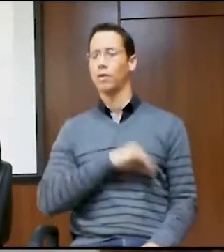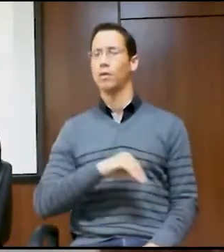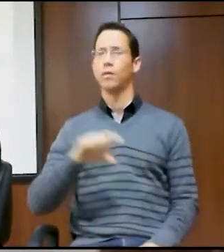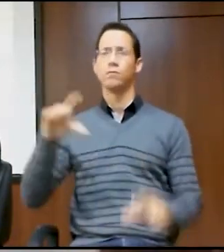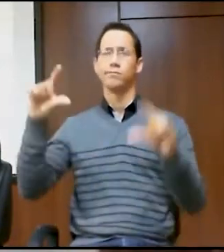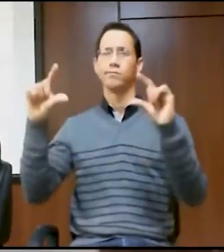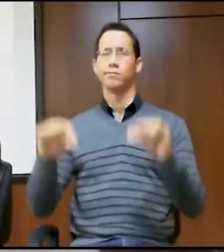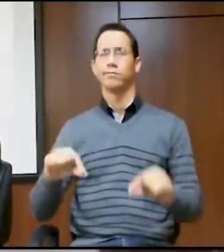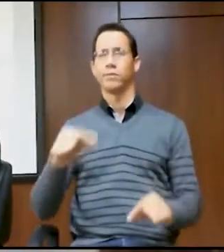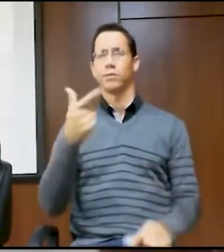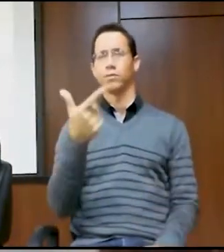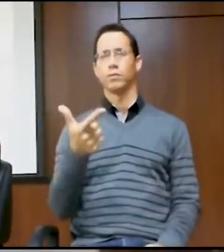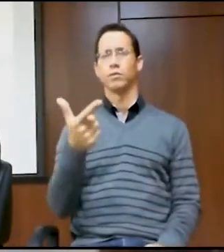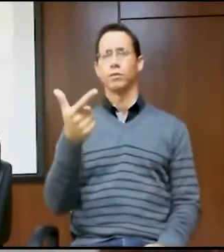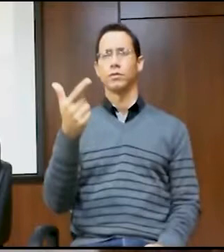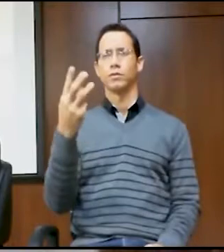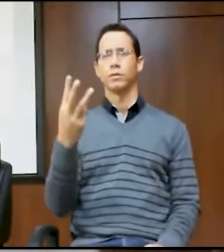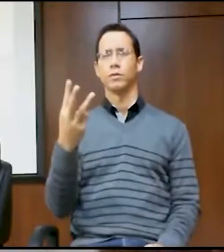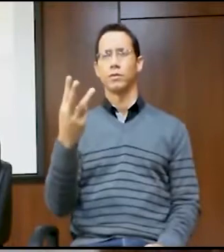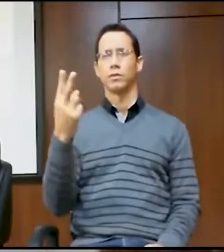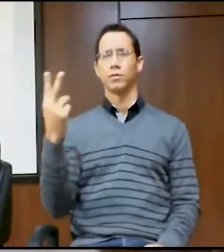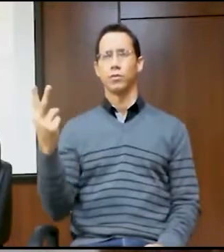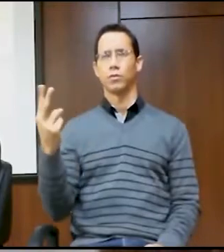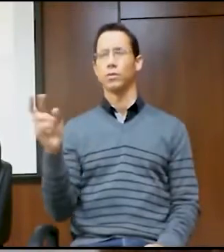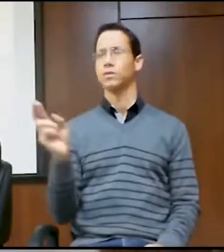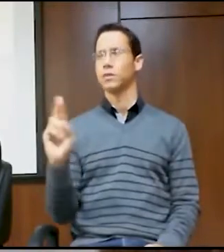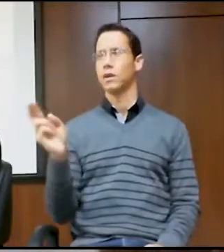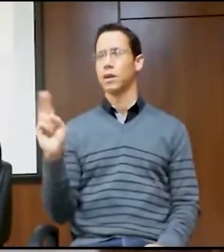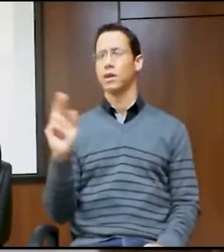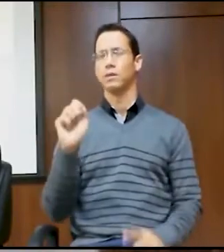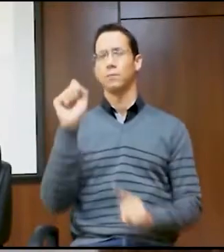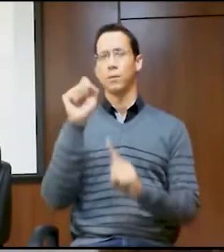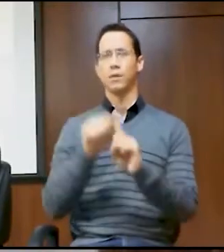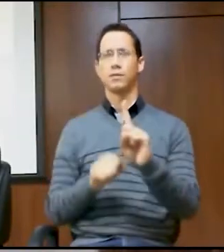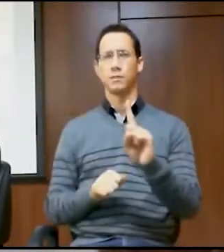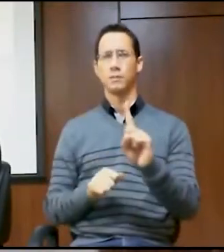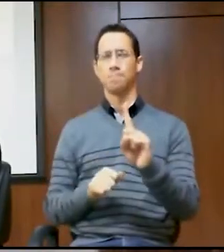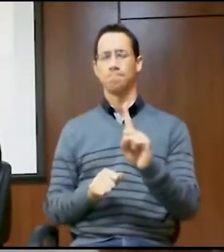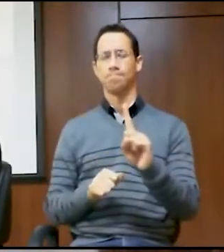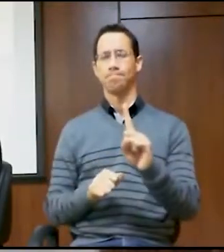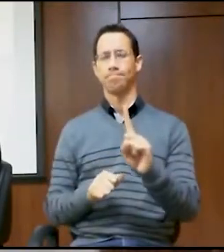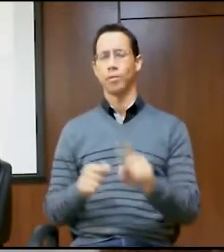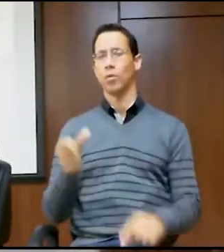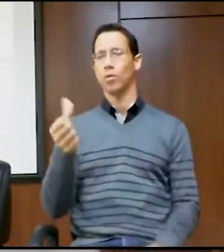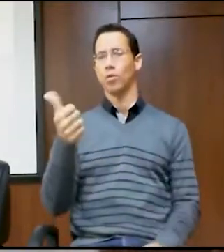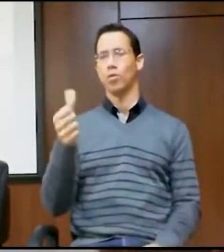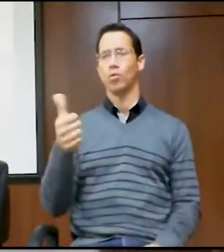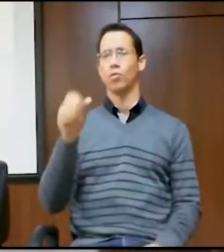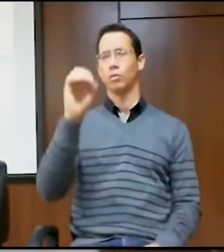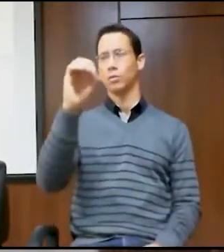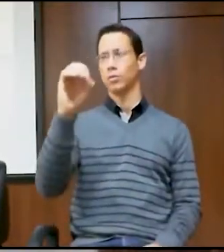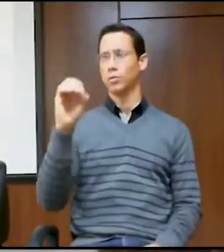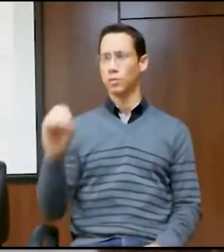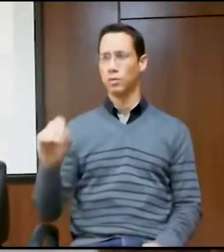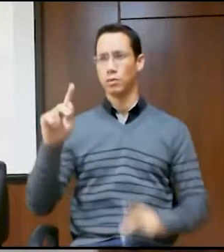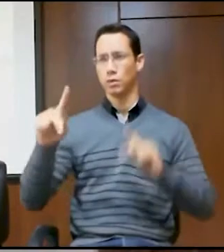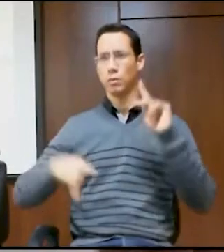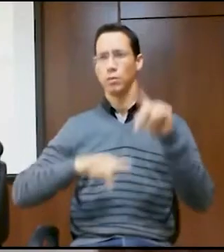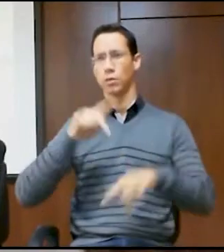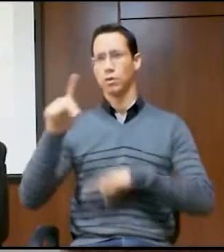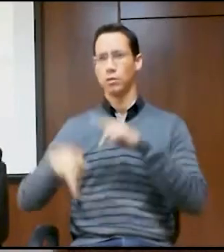R$ 232 por mês. Cerca de 11% da população. A miséria